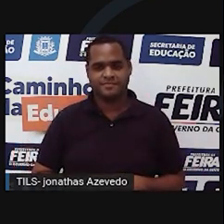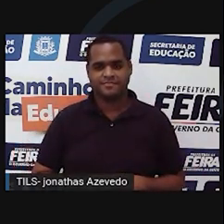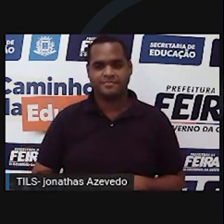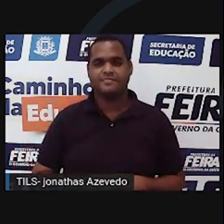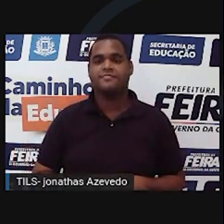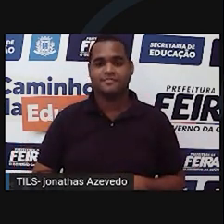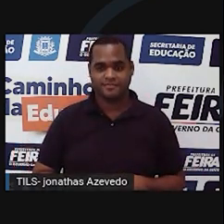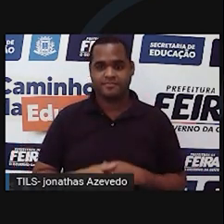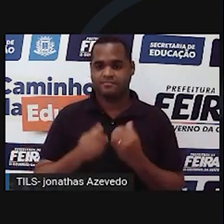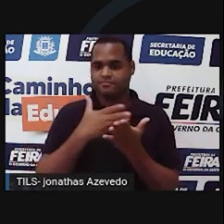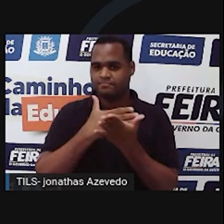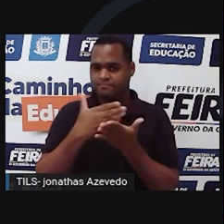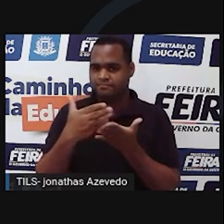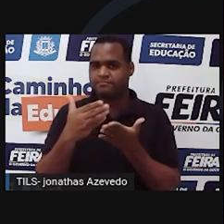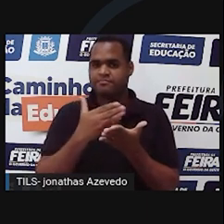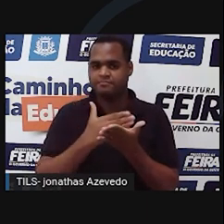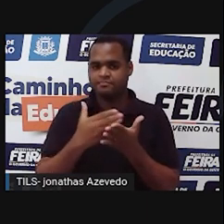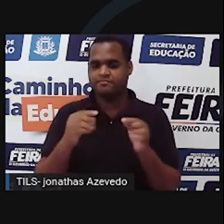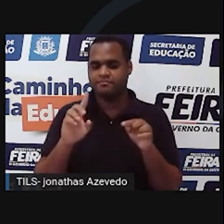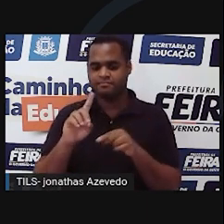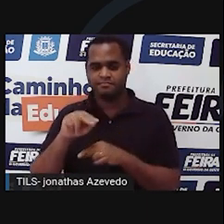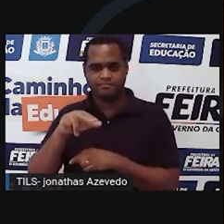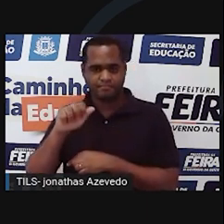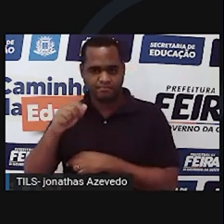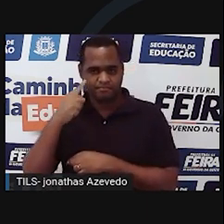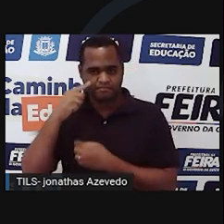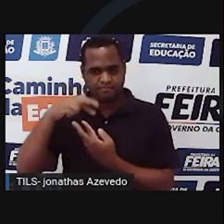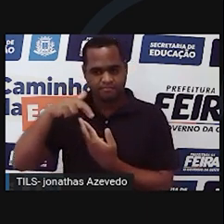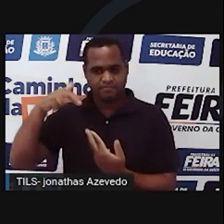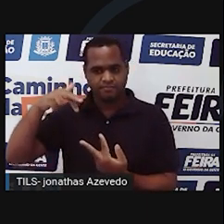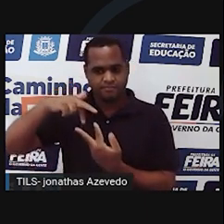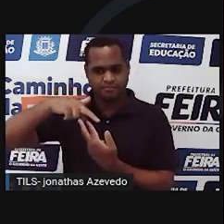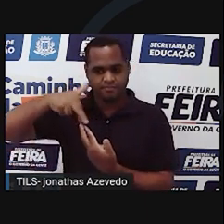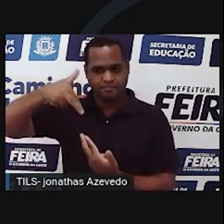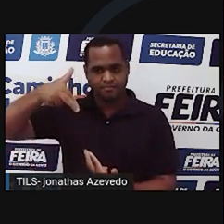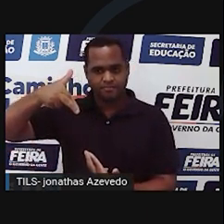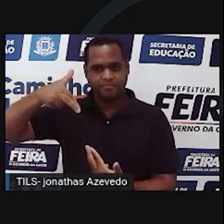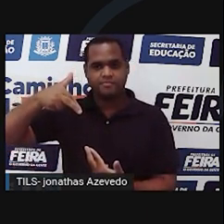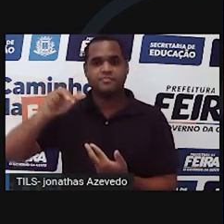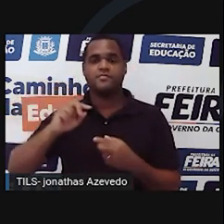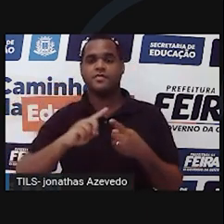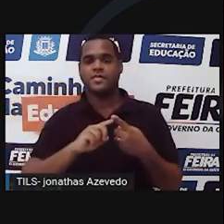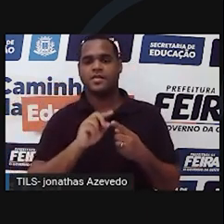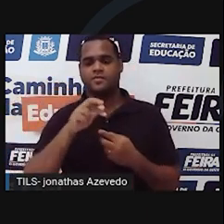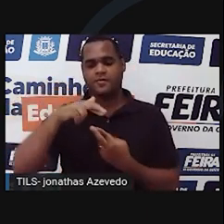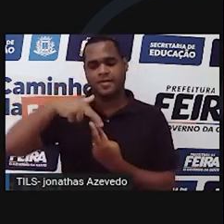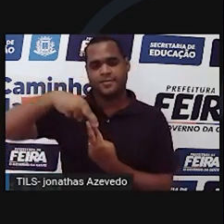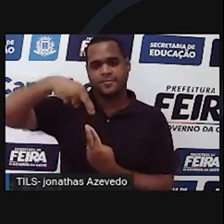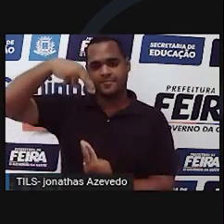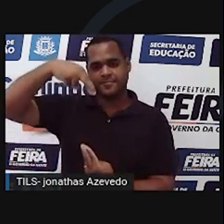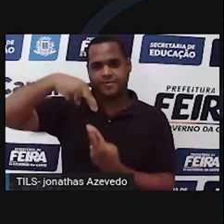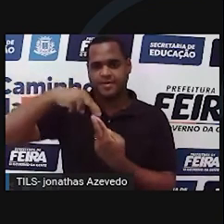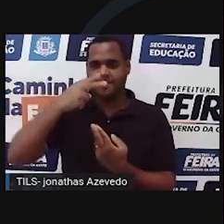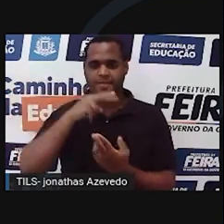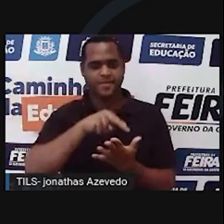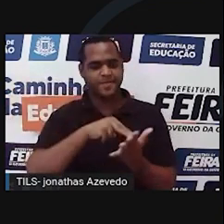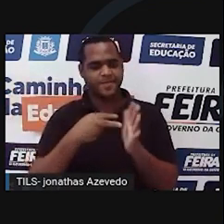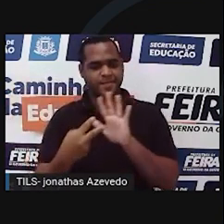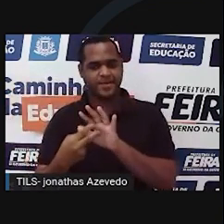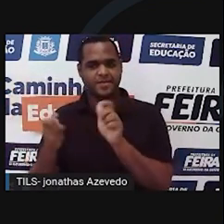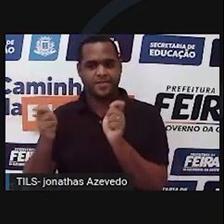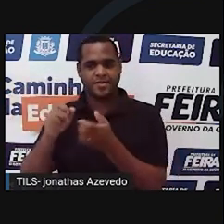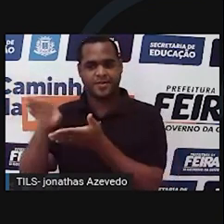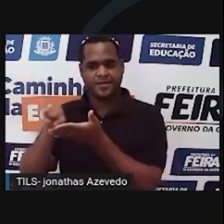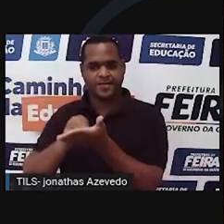O DNA faz duplicação para produzir outra. Já o RNA faz transcrição para poder